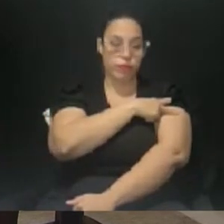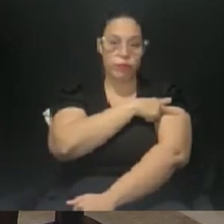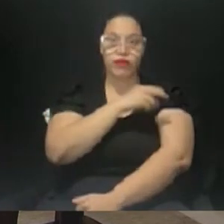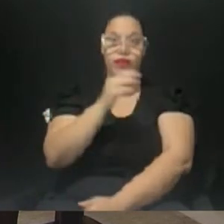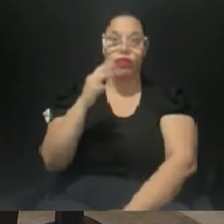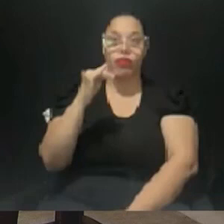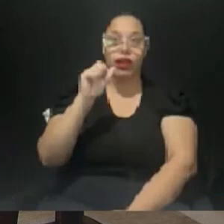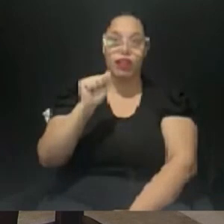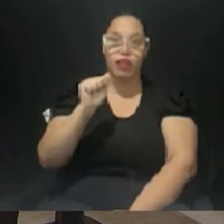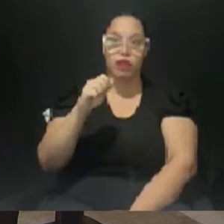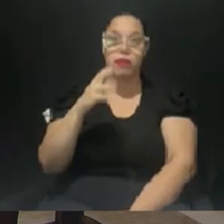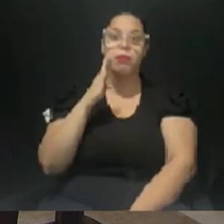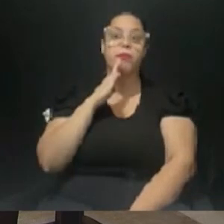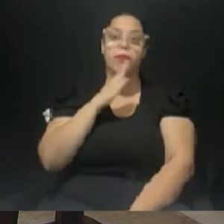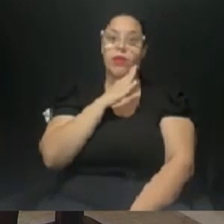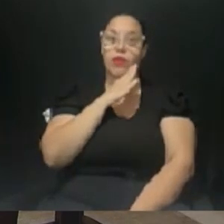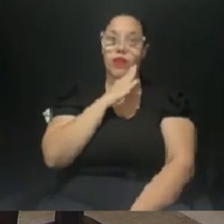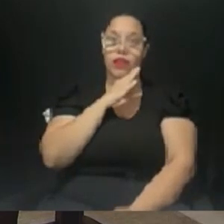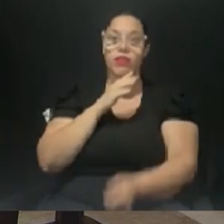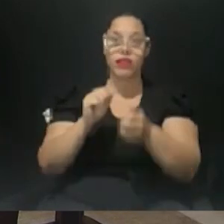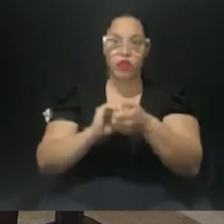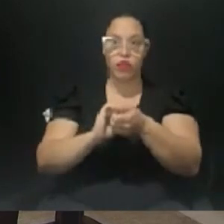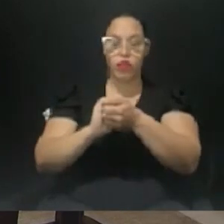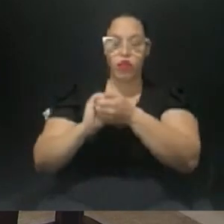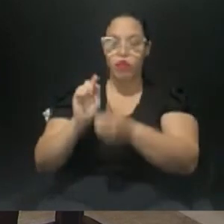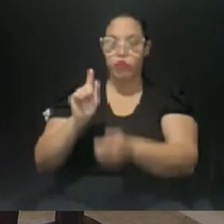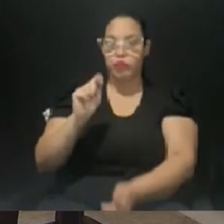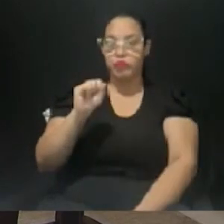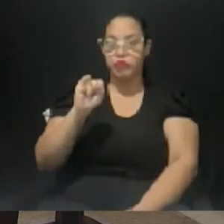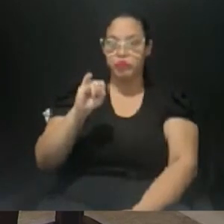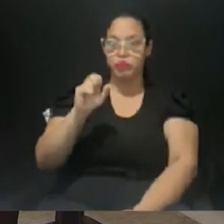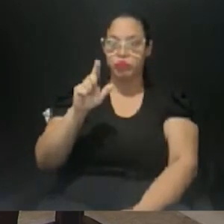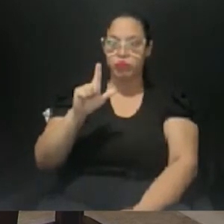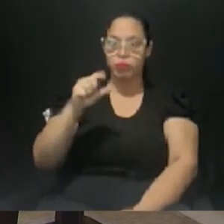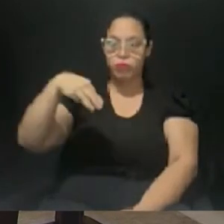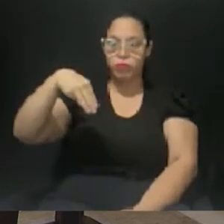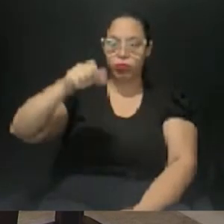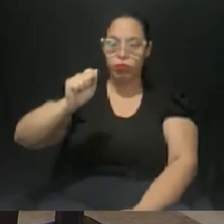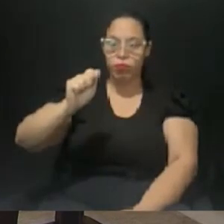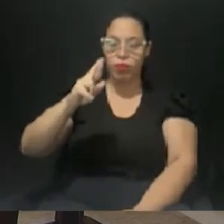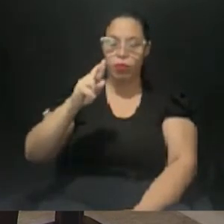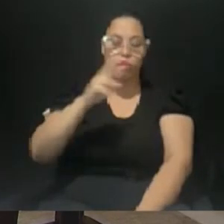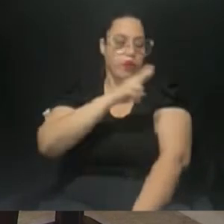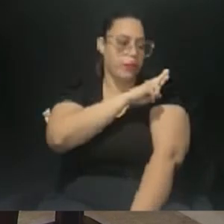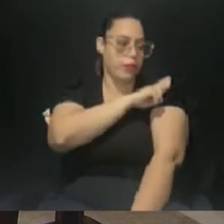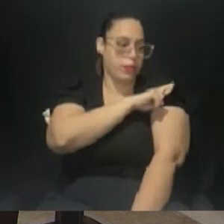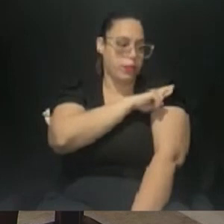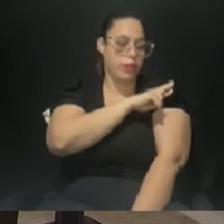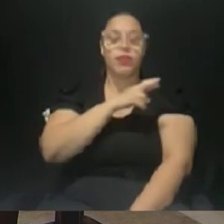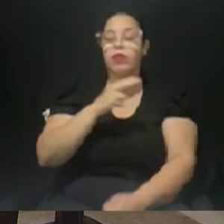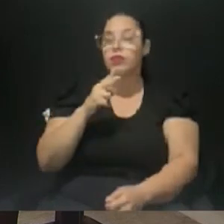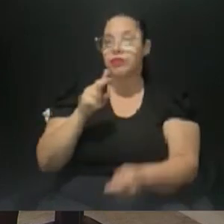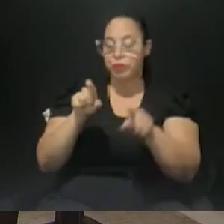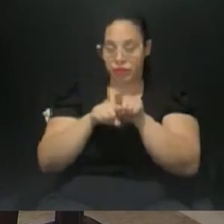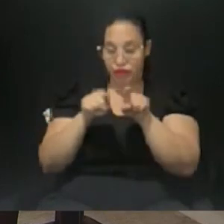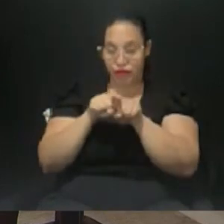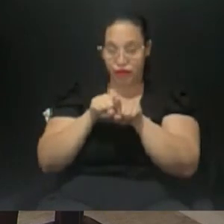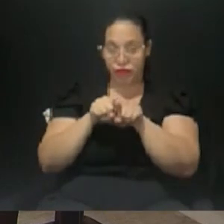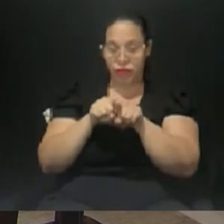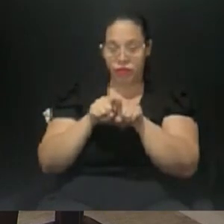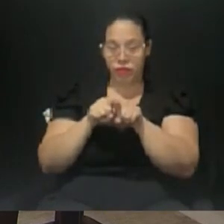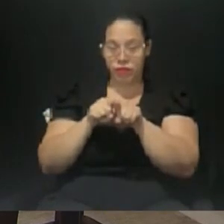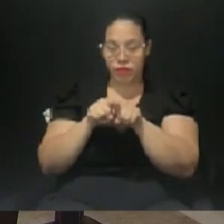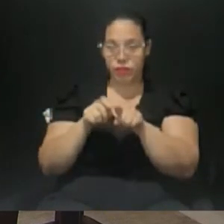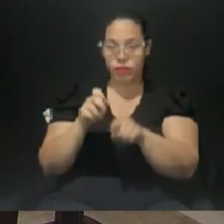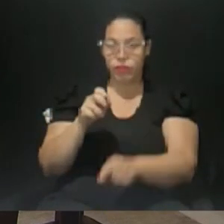Andréia? Cumprimentar também o Gilmar Rocha, também gerente. Então, uma